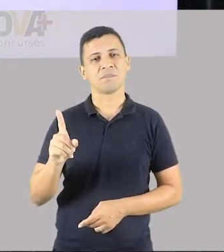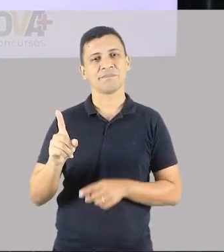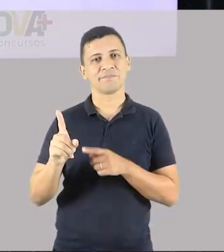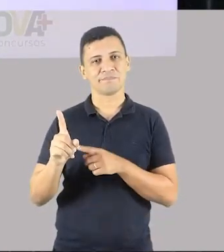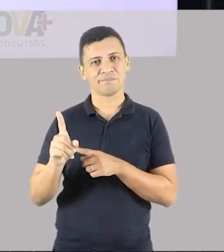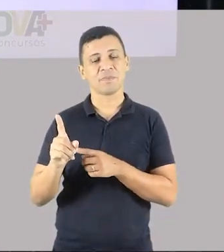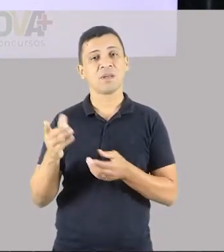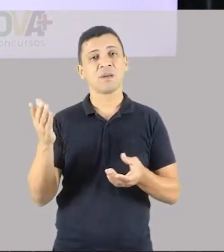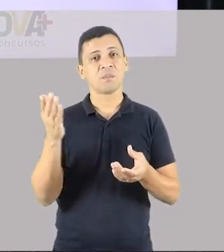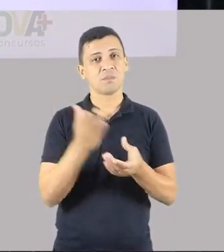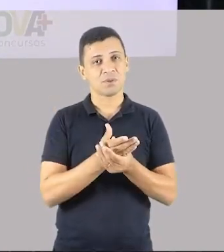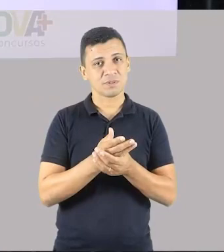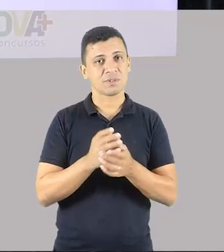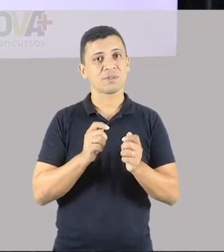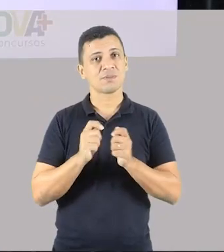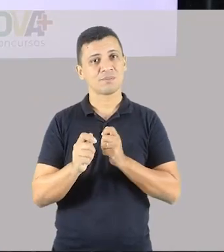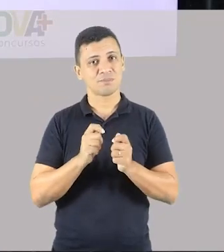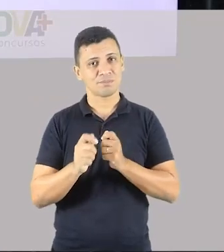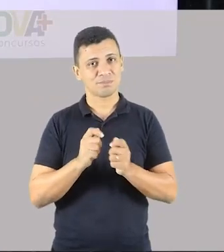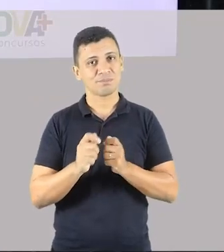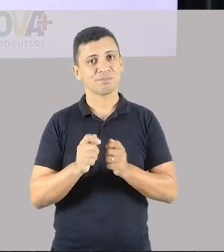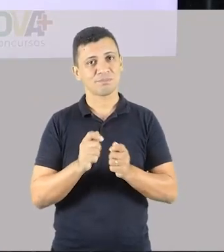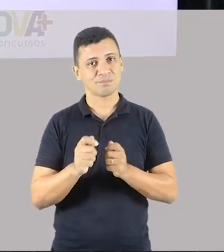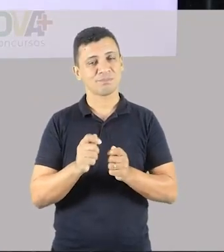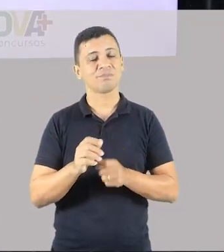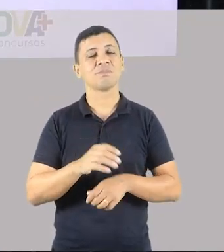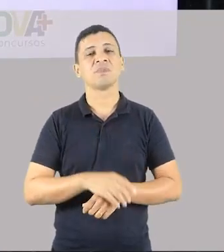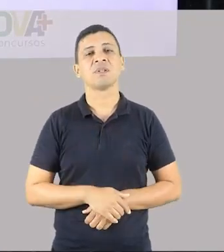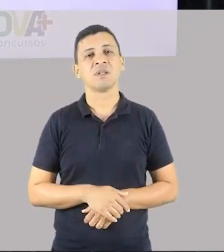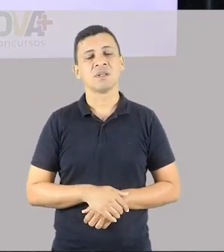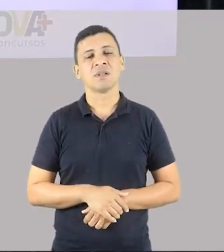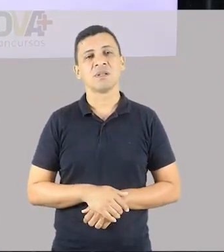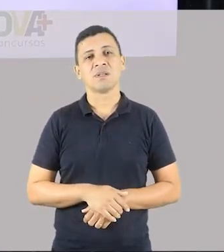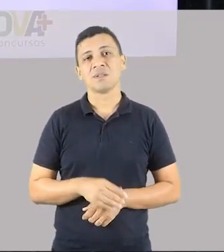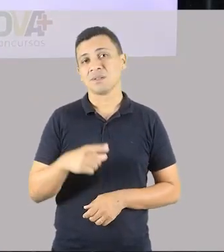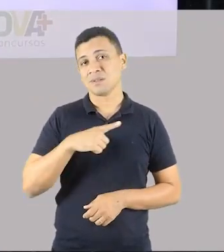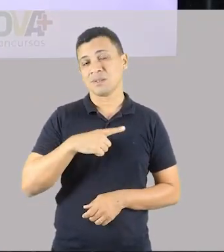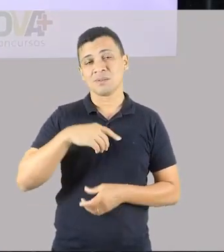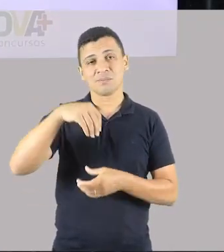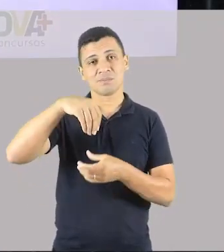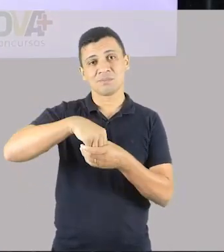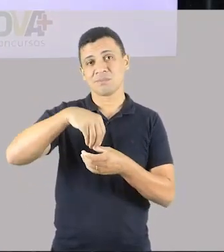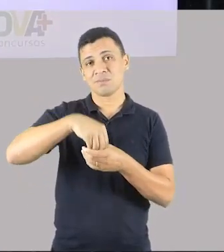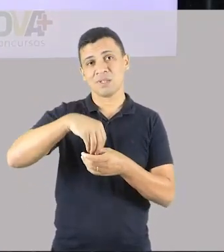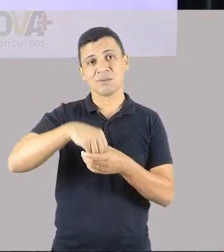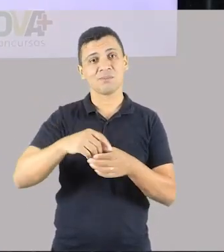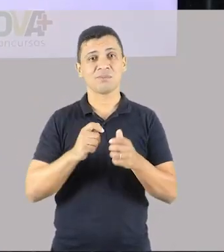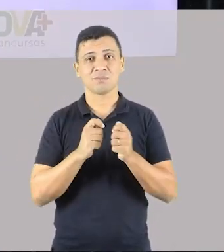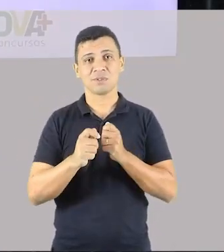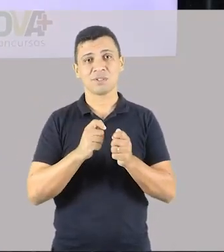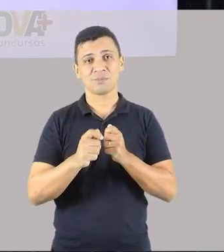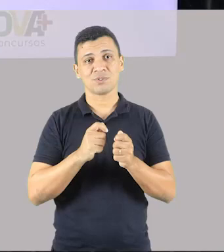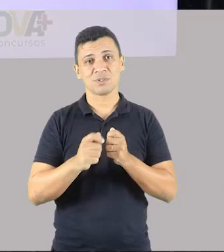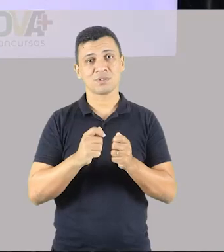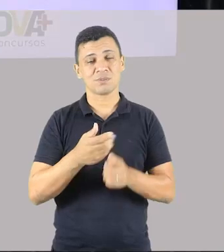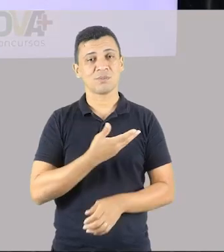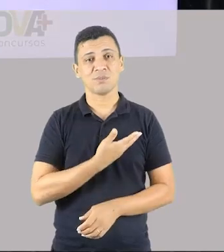disciplinar. Aquele PAD, aquele processo administrativo que rola internamente na administração